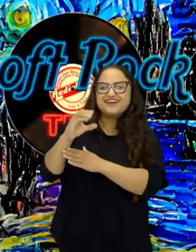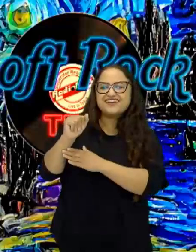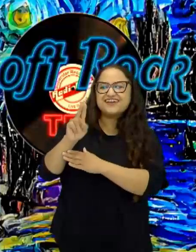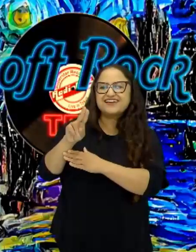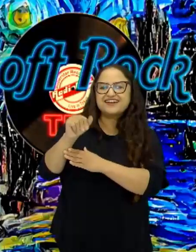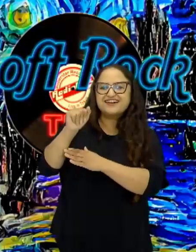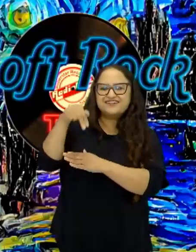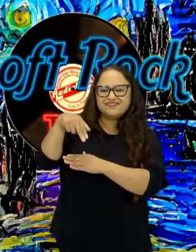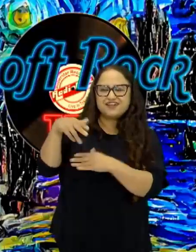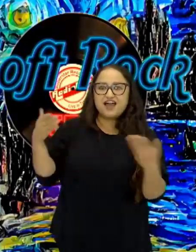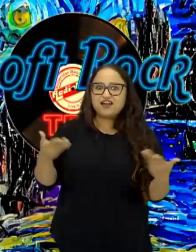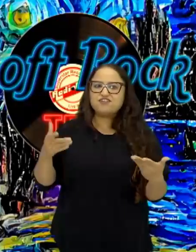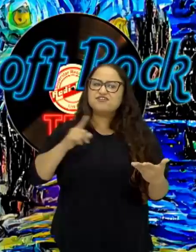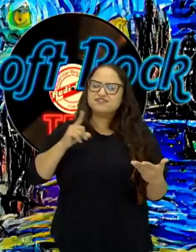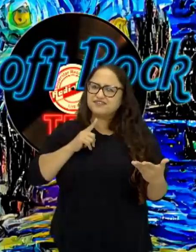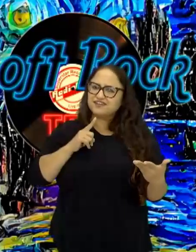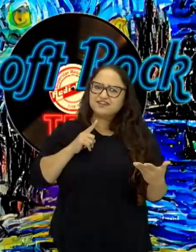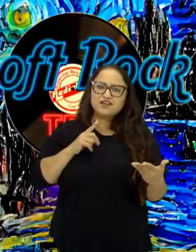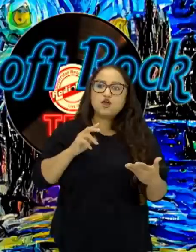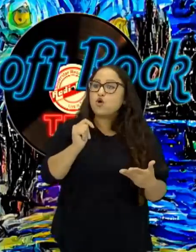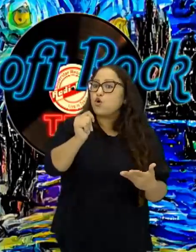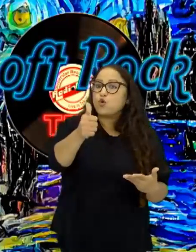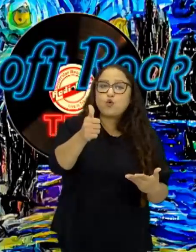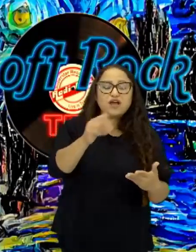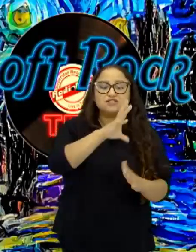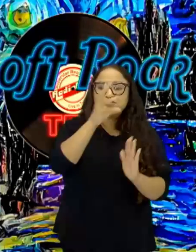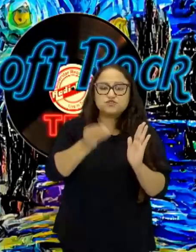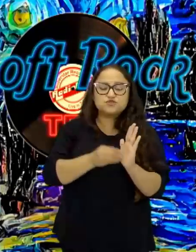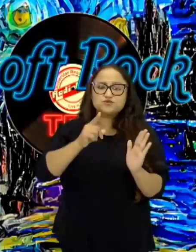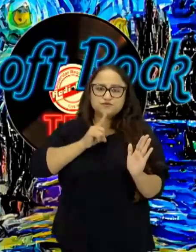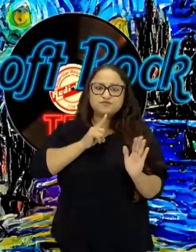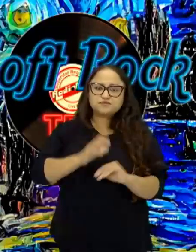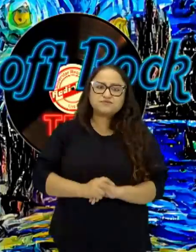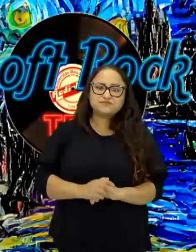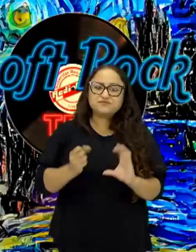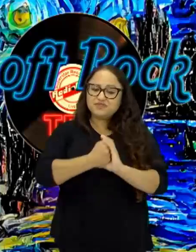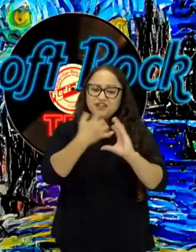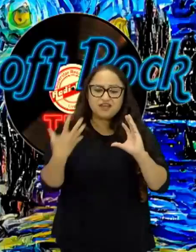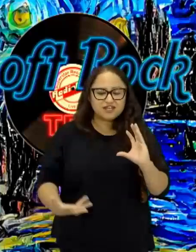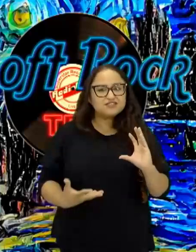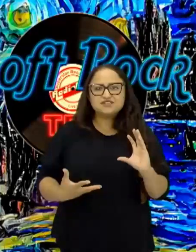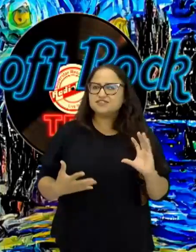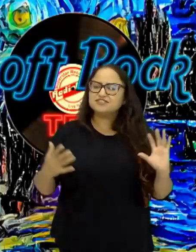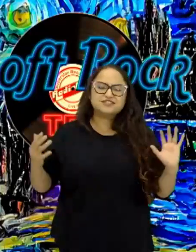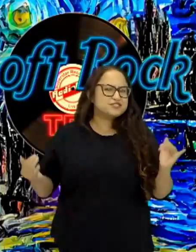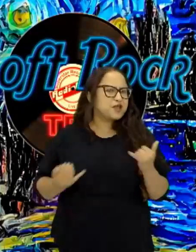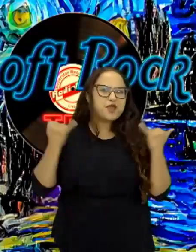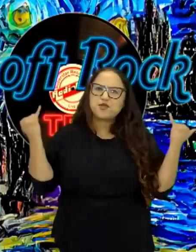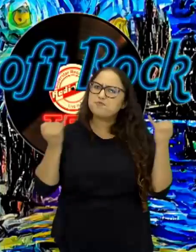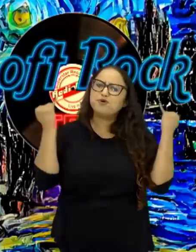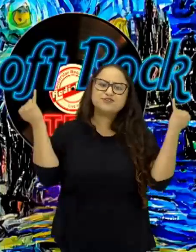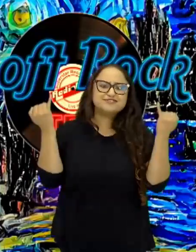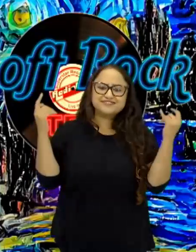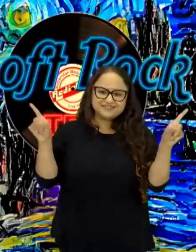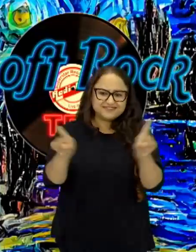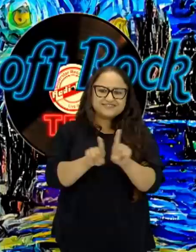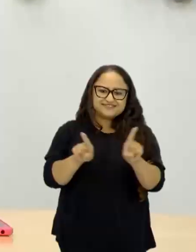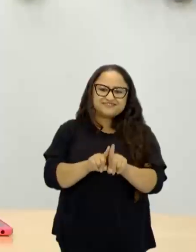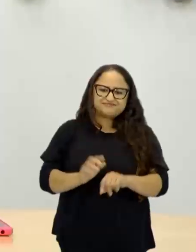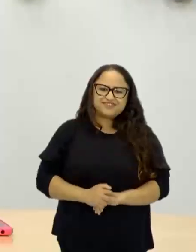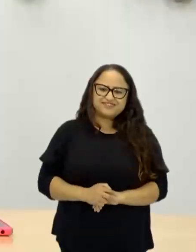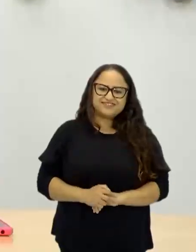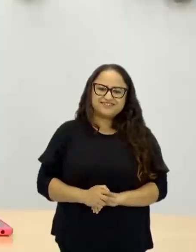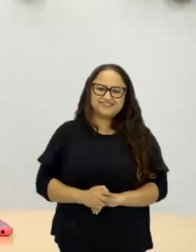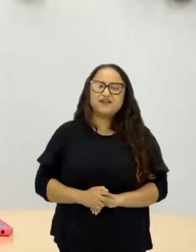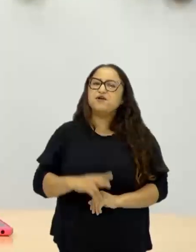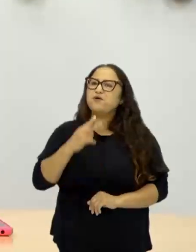interessante porque ela conseguiu condensar quase tudo que estava acontecendo. Muitos elementos assim nacionais, né? Internacionais. Sim. Também. Muito Isso mostra bacana. O